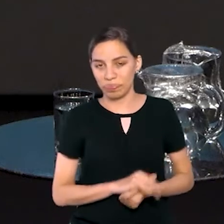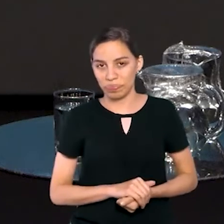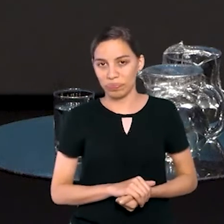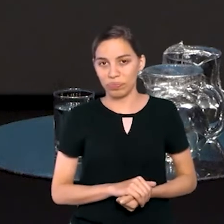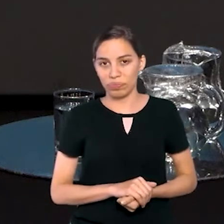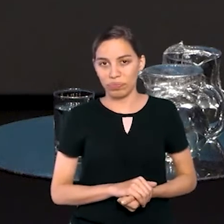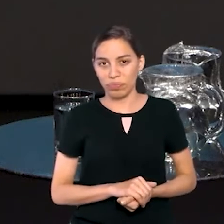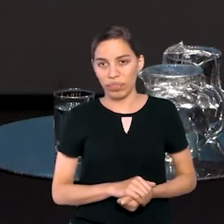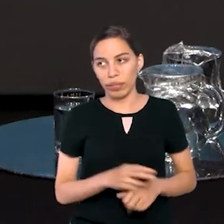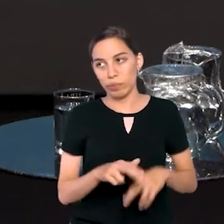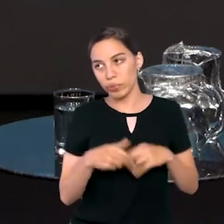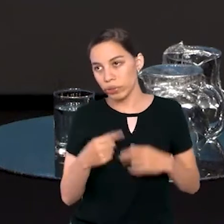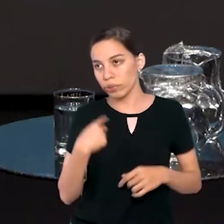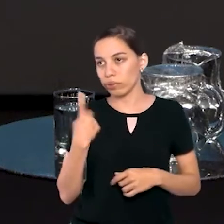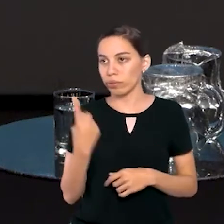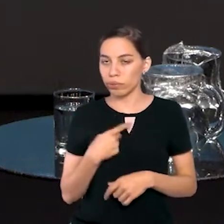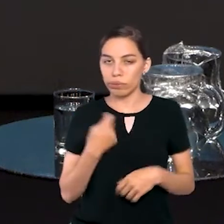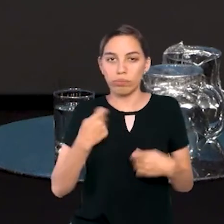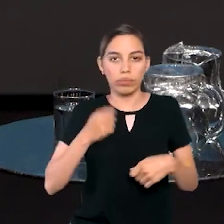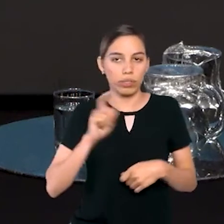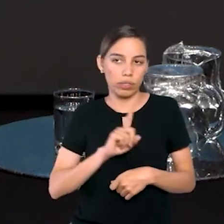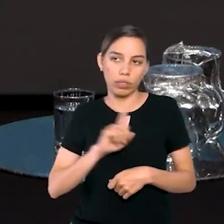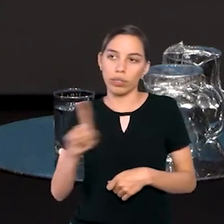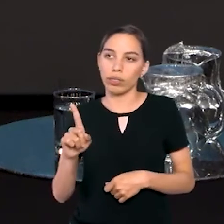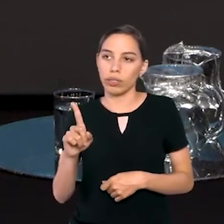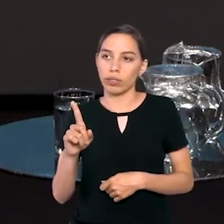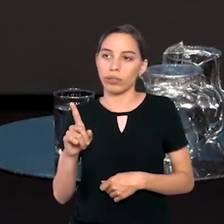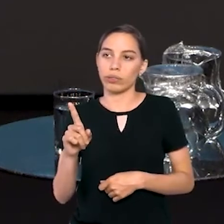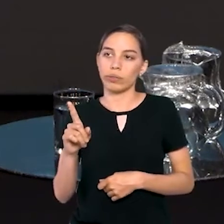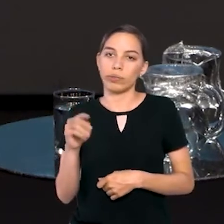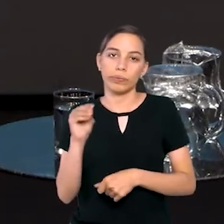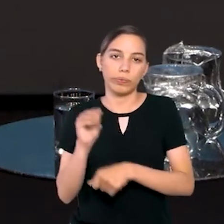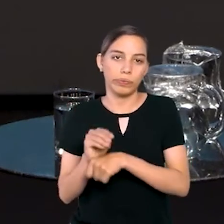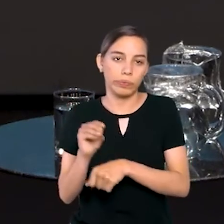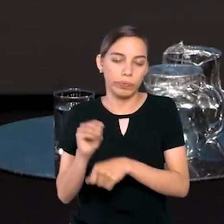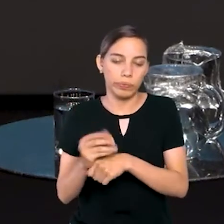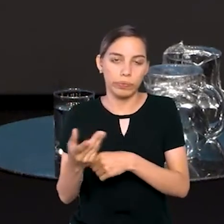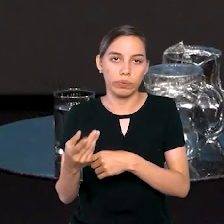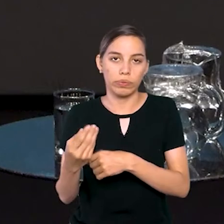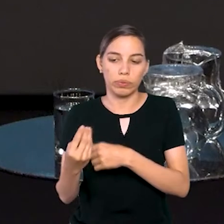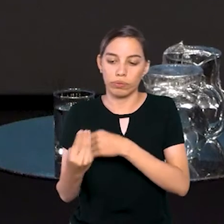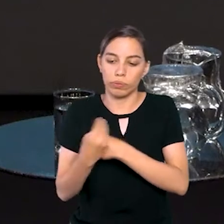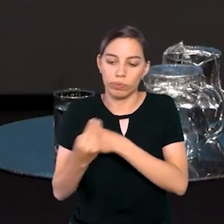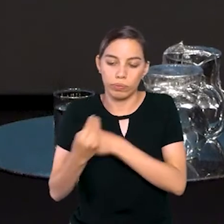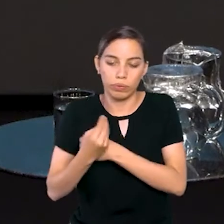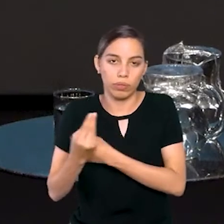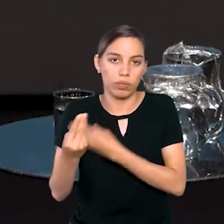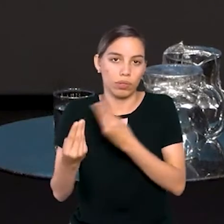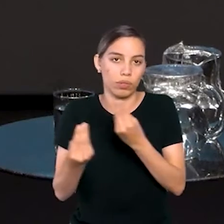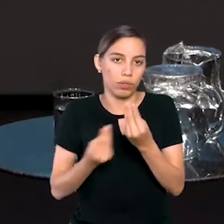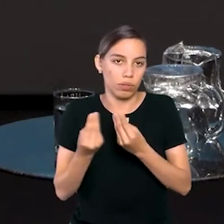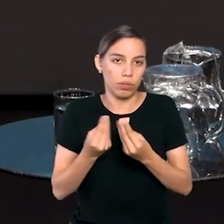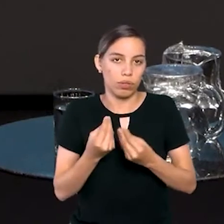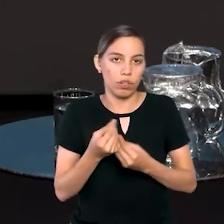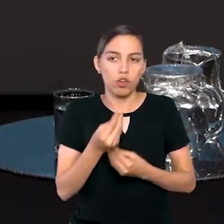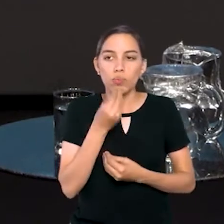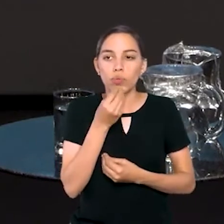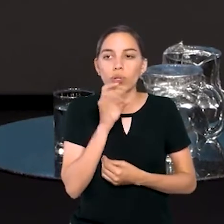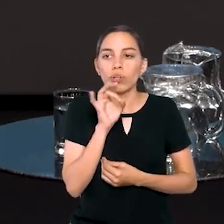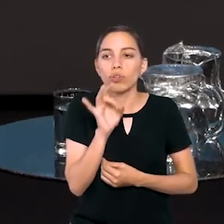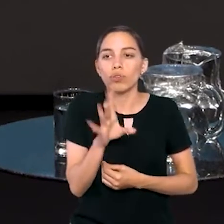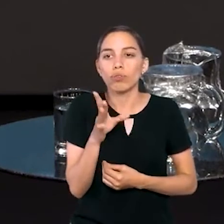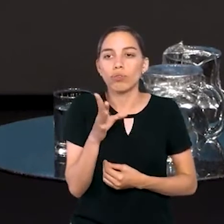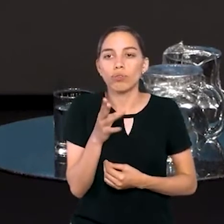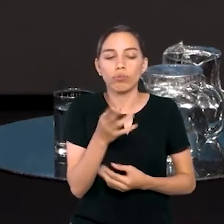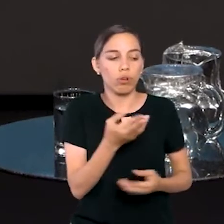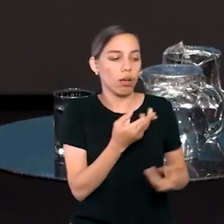a terapias, a terapêuticas, a práticas terapêuticas. O que podia ser só o fluxo do nosso relacionamento com